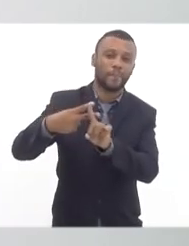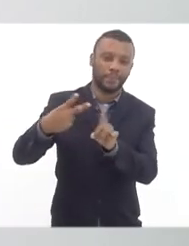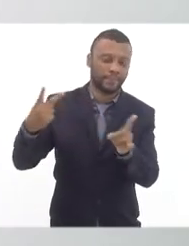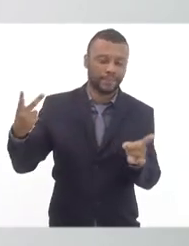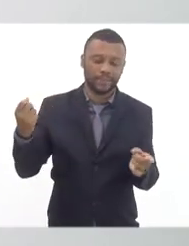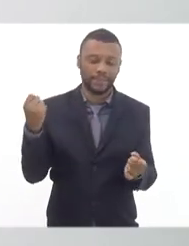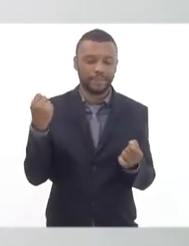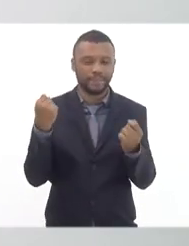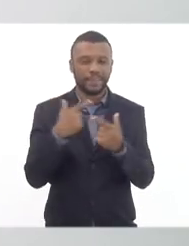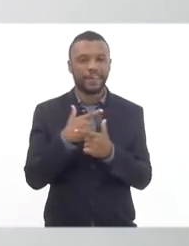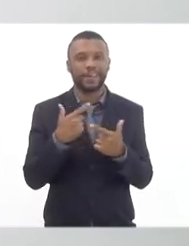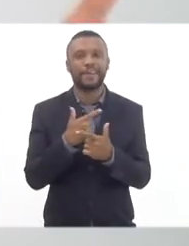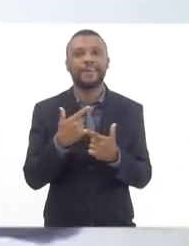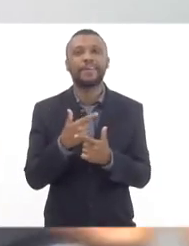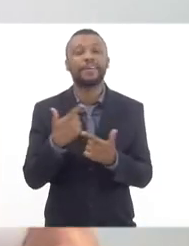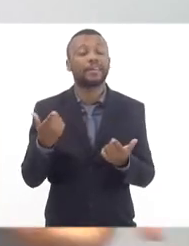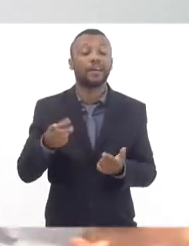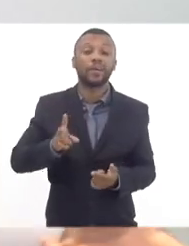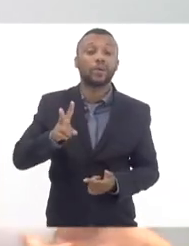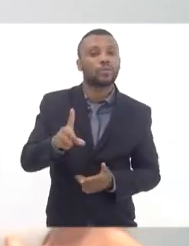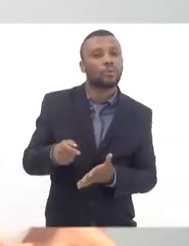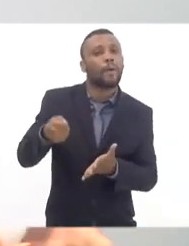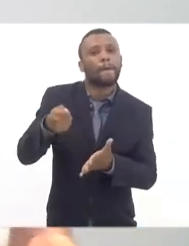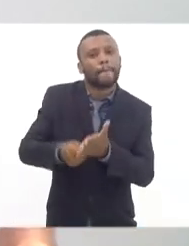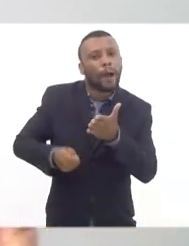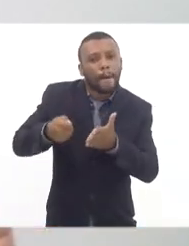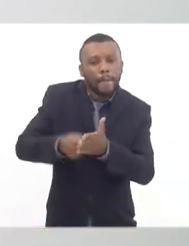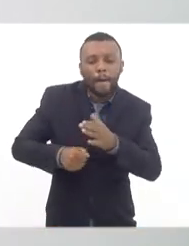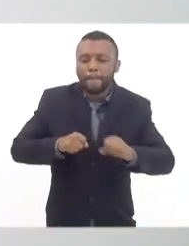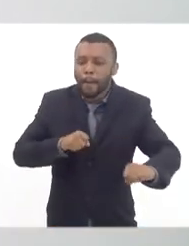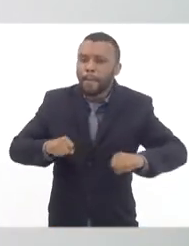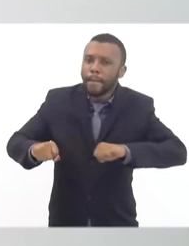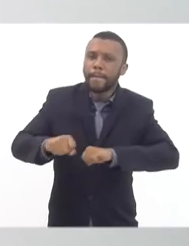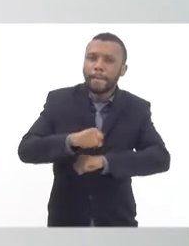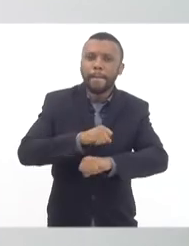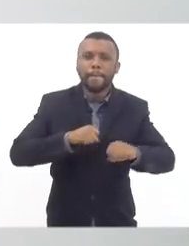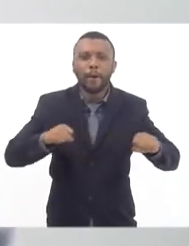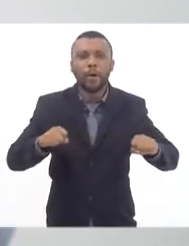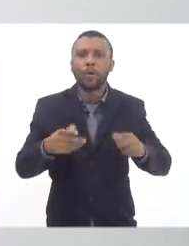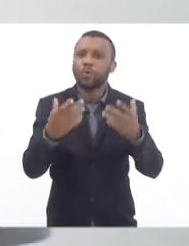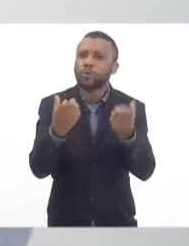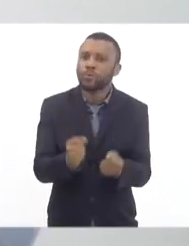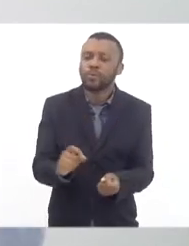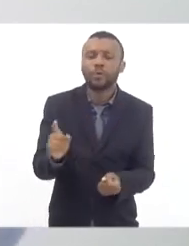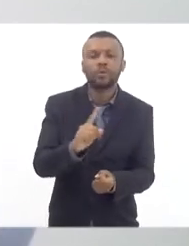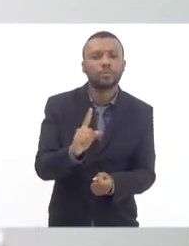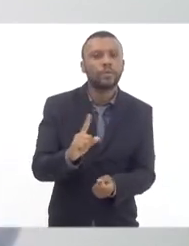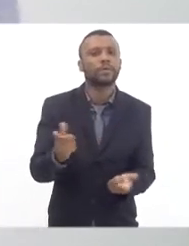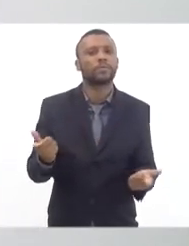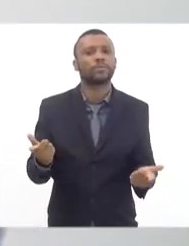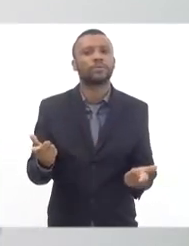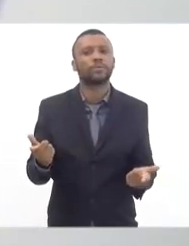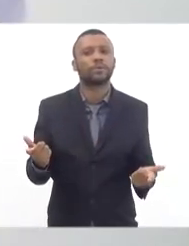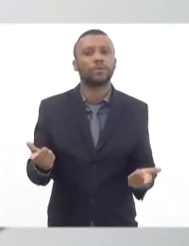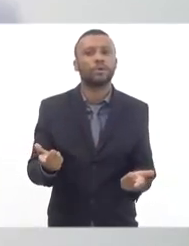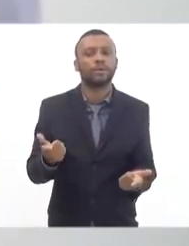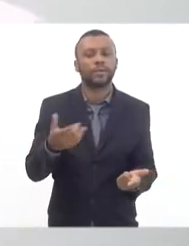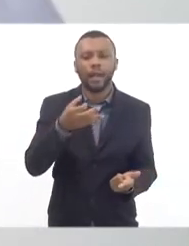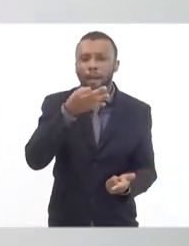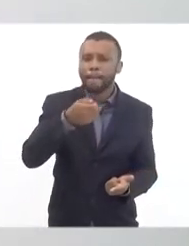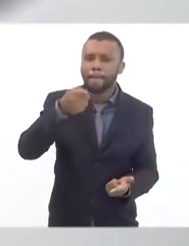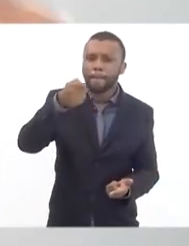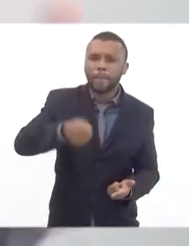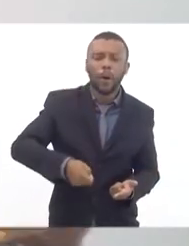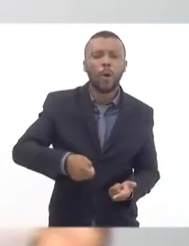Eu tenho o dobro, né? E continuo na luta. Não admito de forma alguma, nem ponho o chapéu